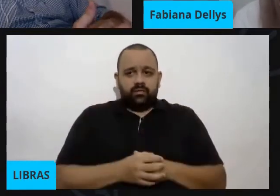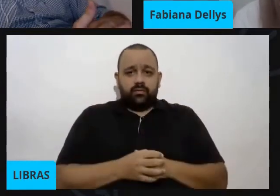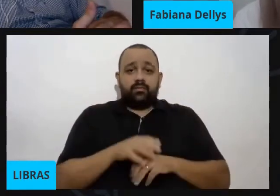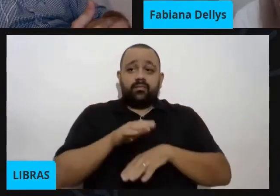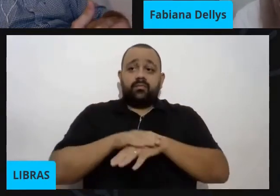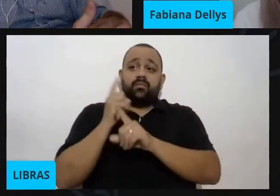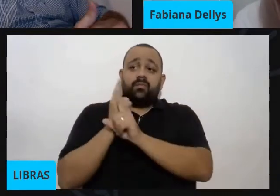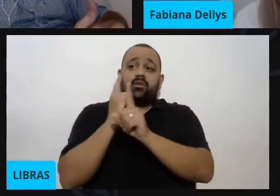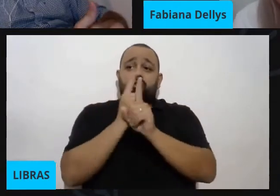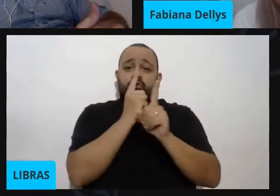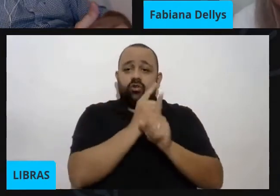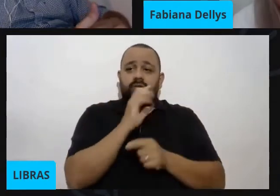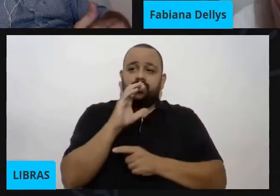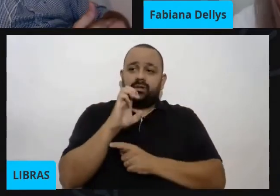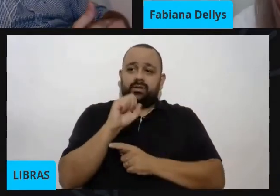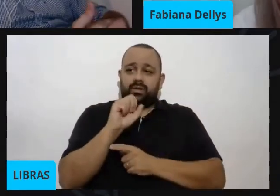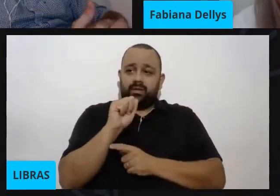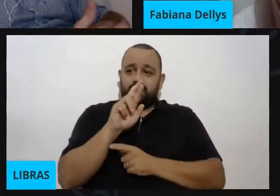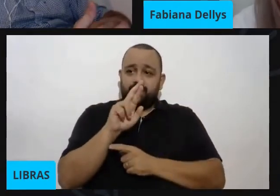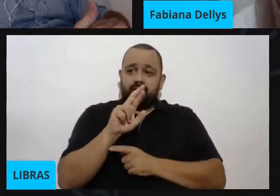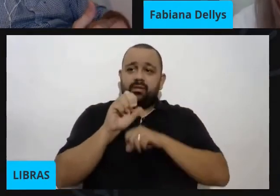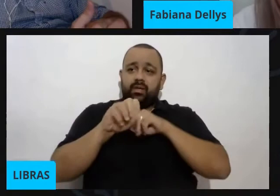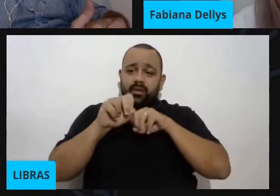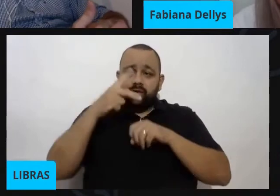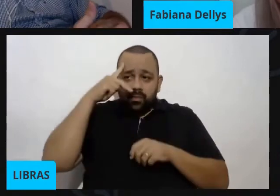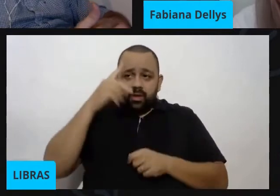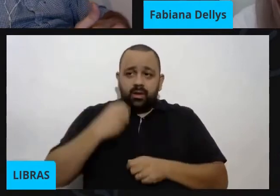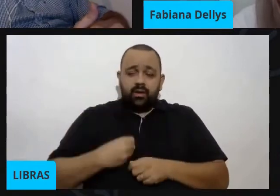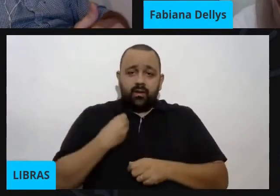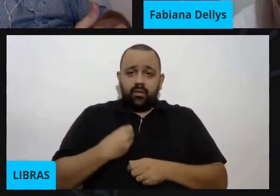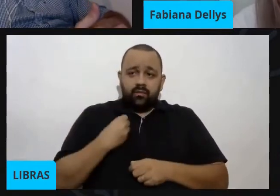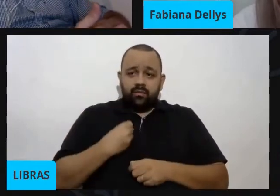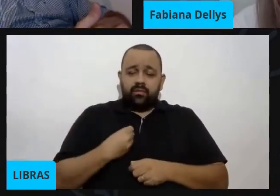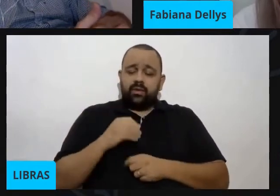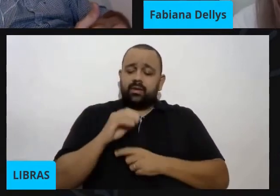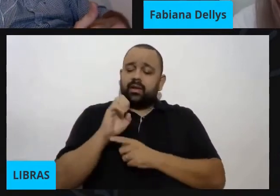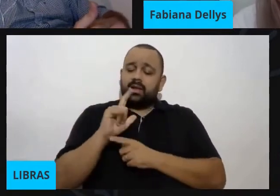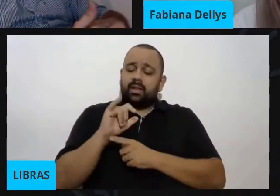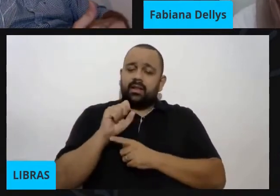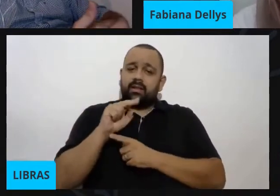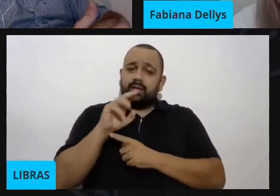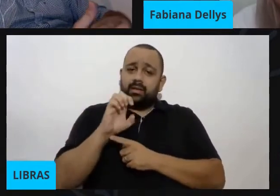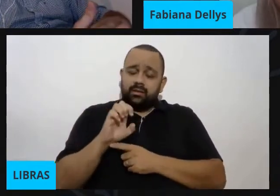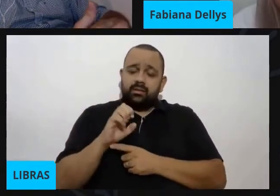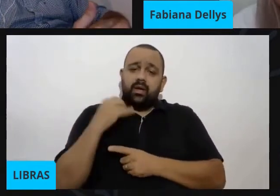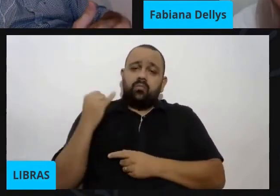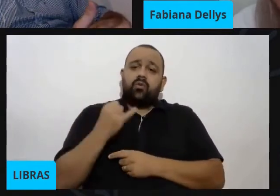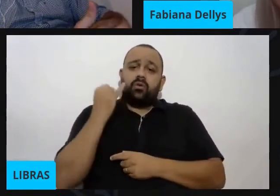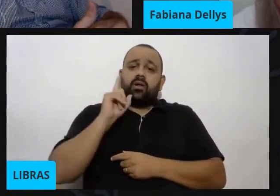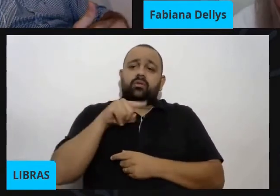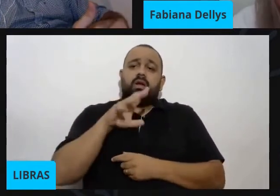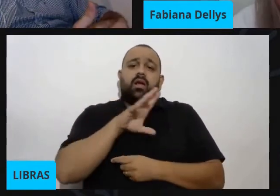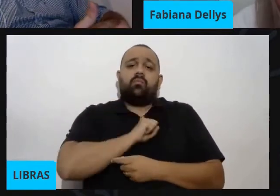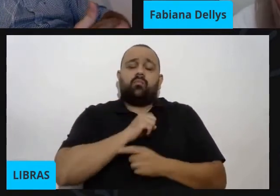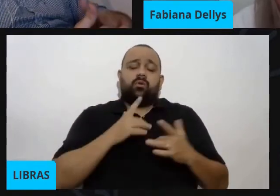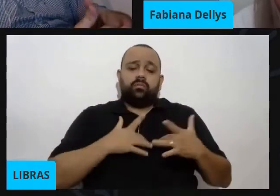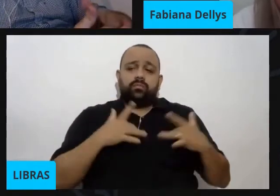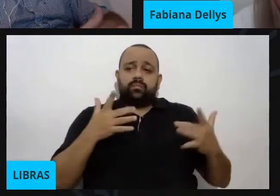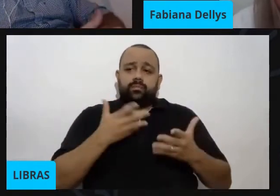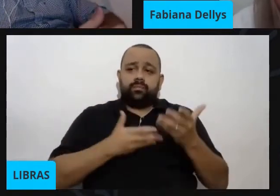Dr. César, ensinamentos para a vida. Helenice Rodrigues, o importante é amar e se doar.